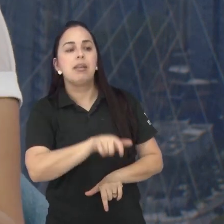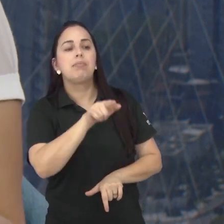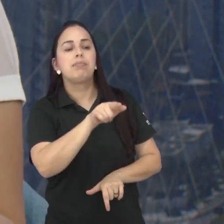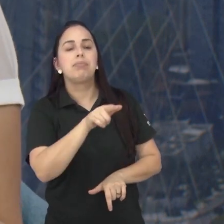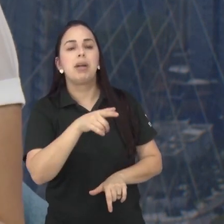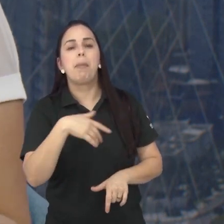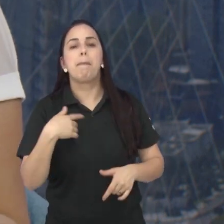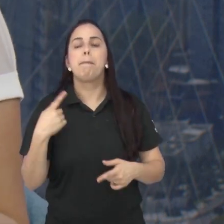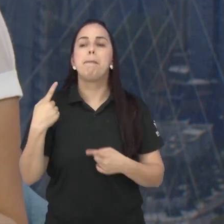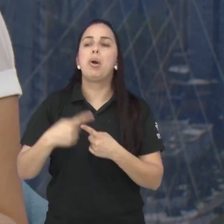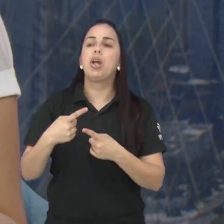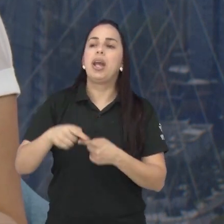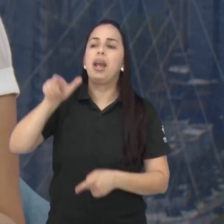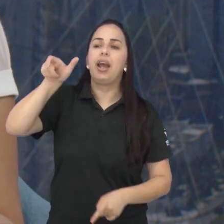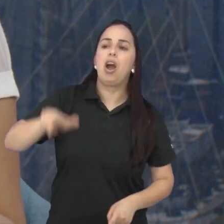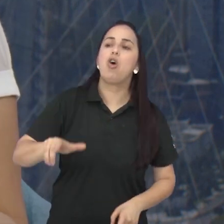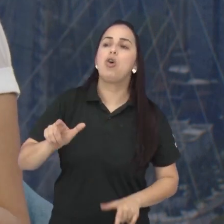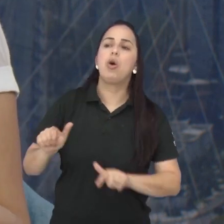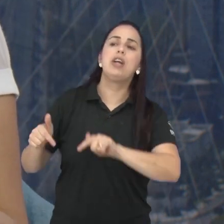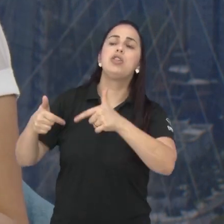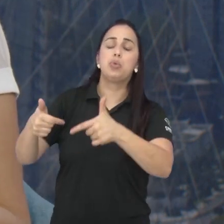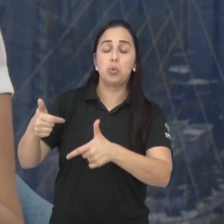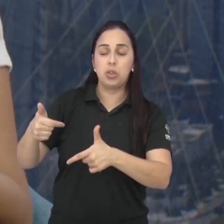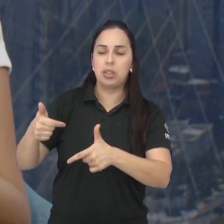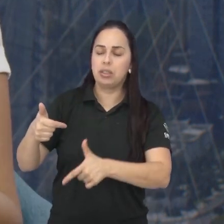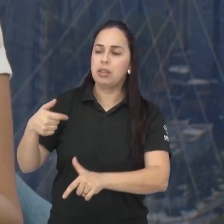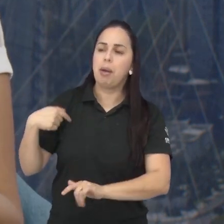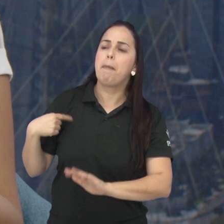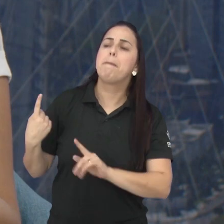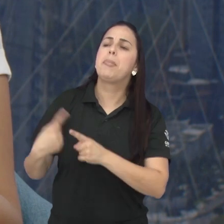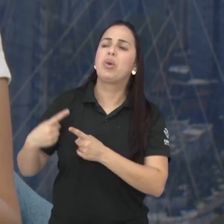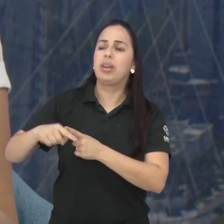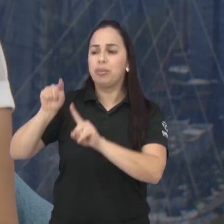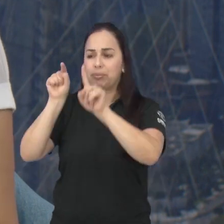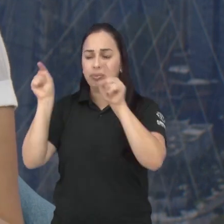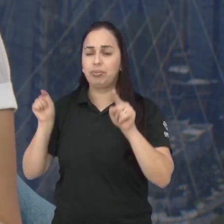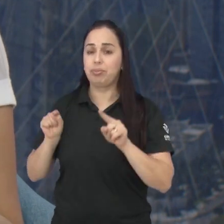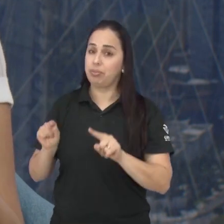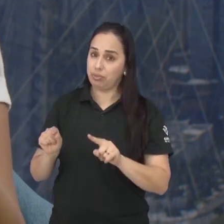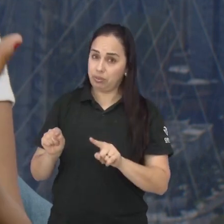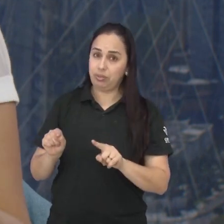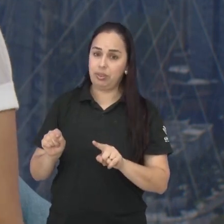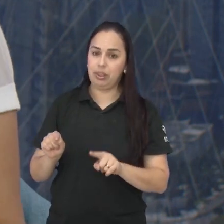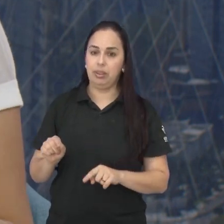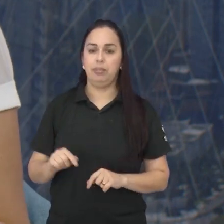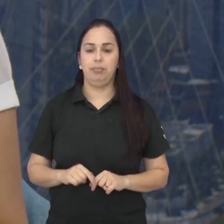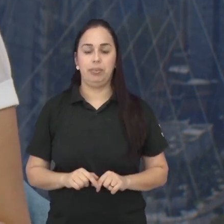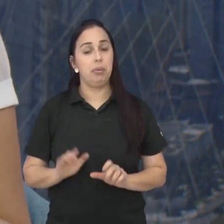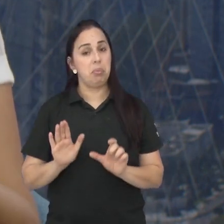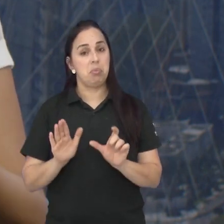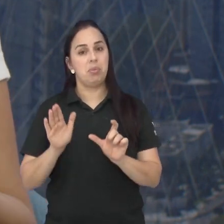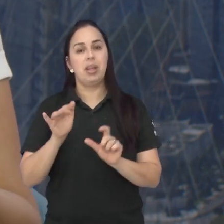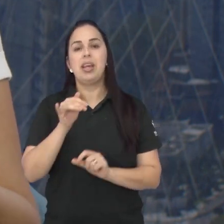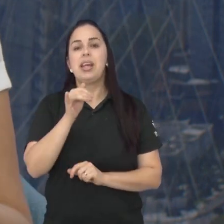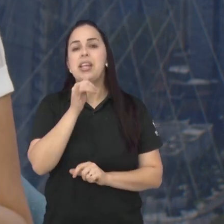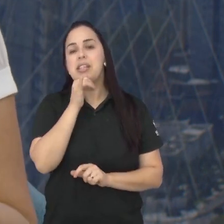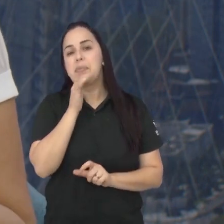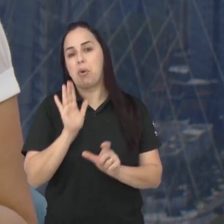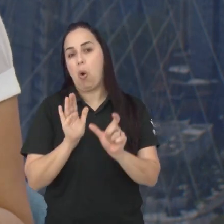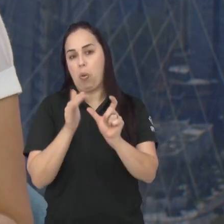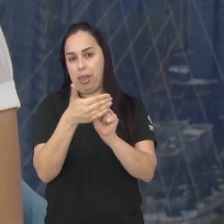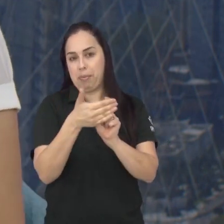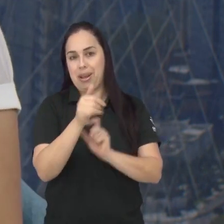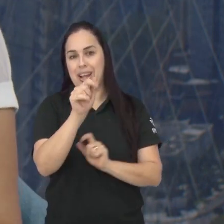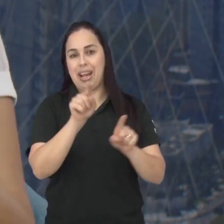se posiciona dessa forma, né? E questionando, né? Então, né, vamos pegar o próprio termo, irmã, por que você